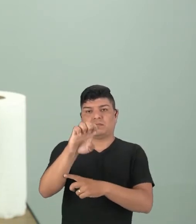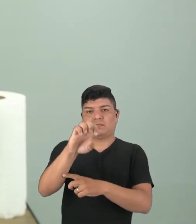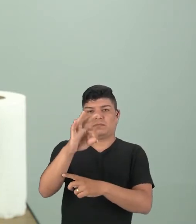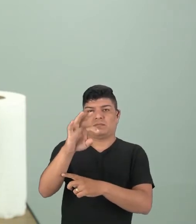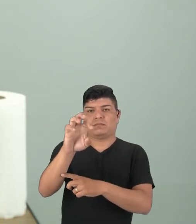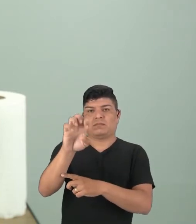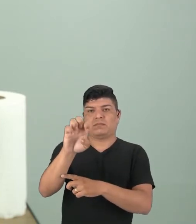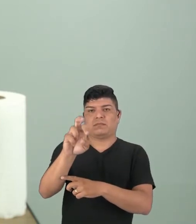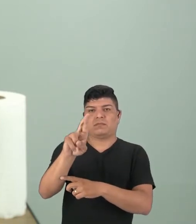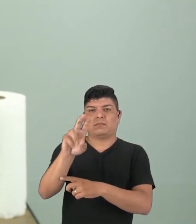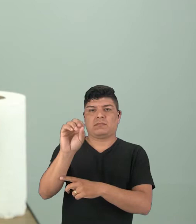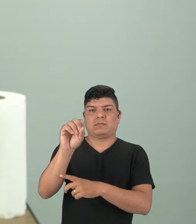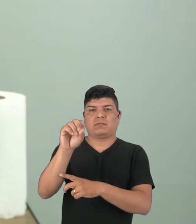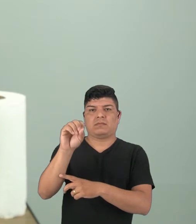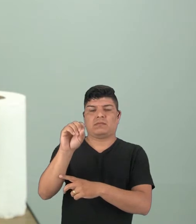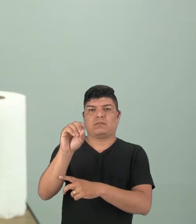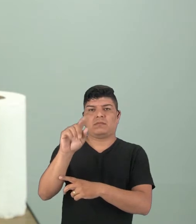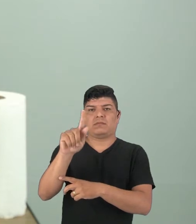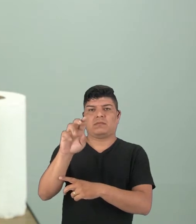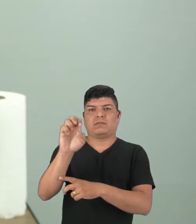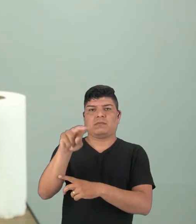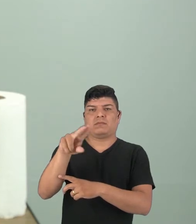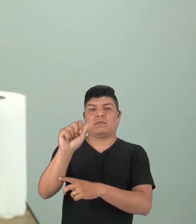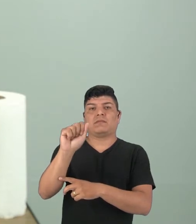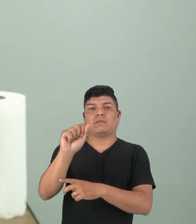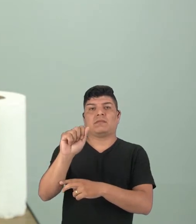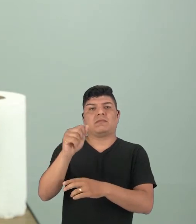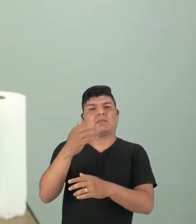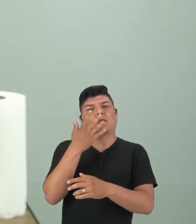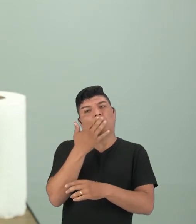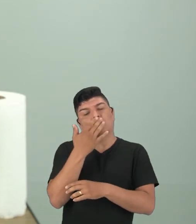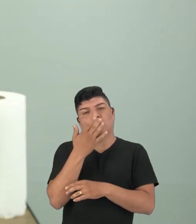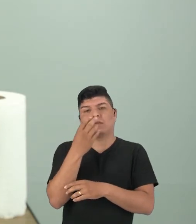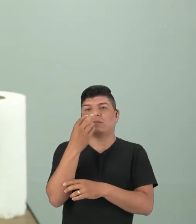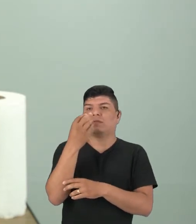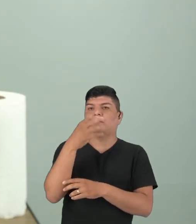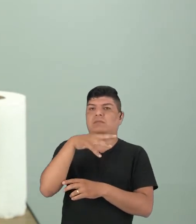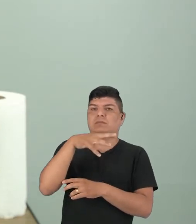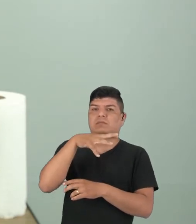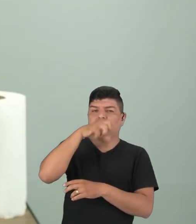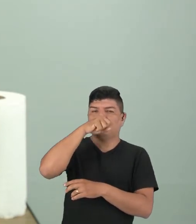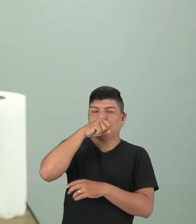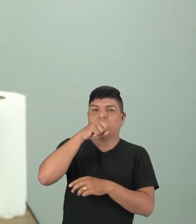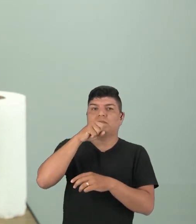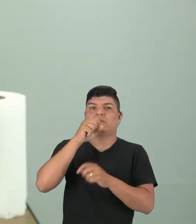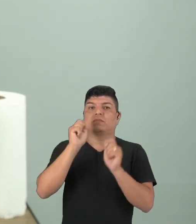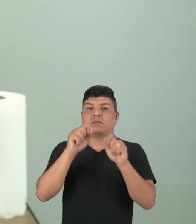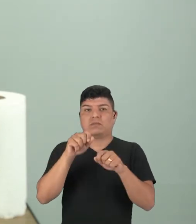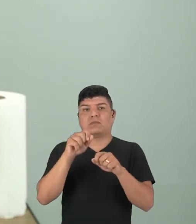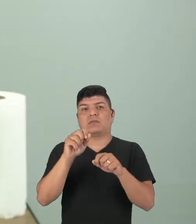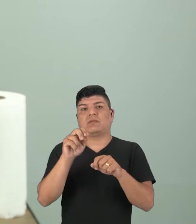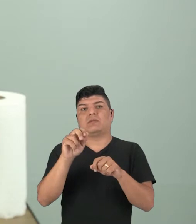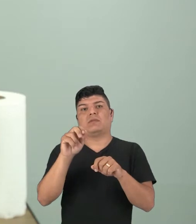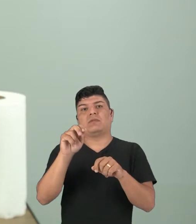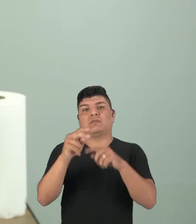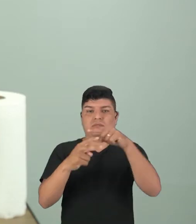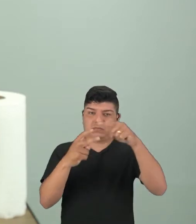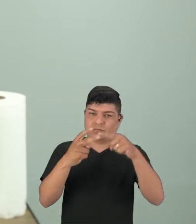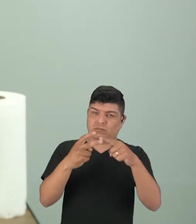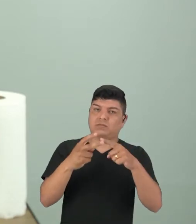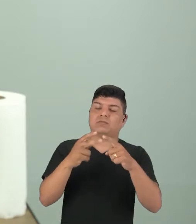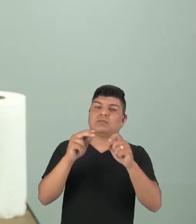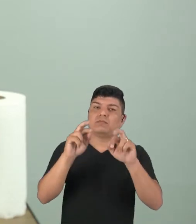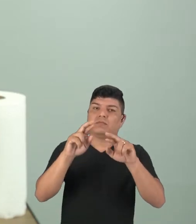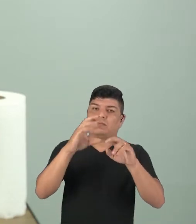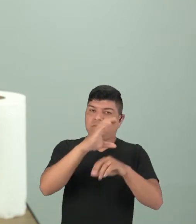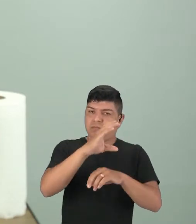eu ver o aspecto, né? Dependendo da coloração do odor, eu vou classificar essa mistura como homogênea ou heterogênea. A gente vai